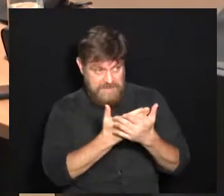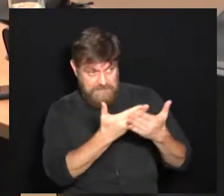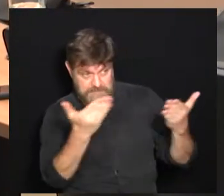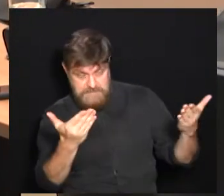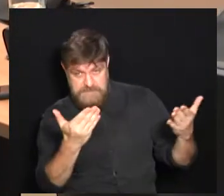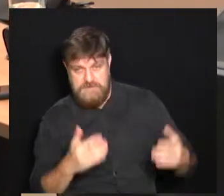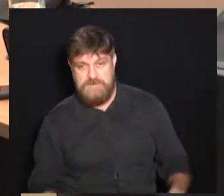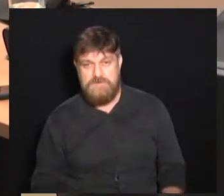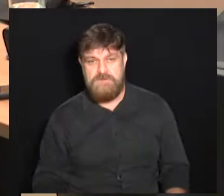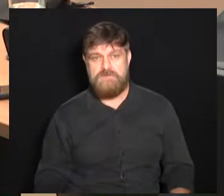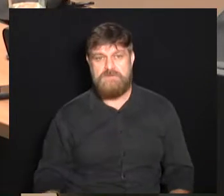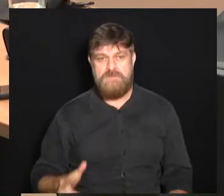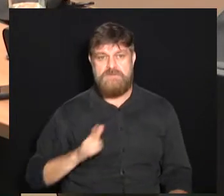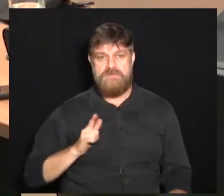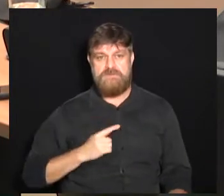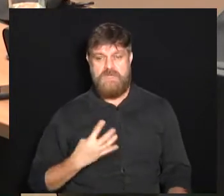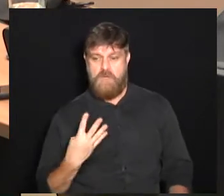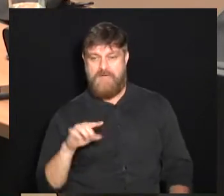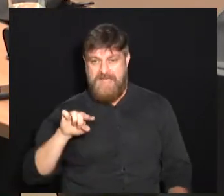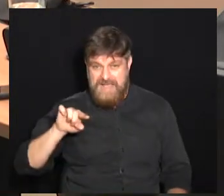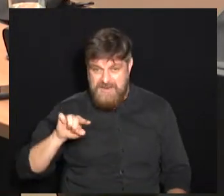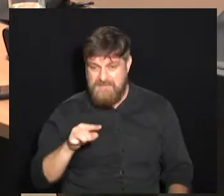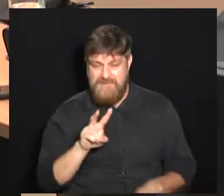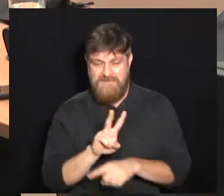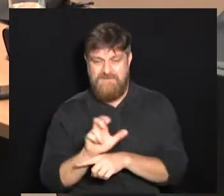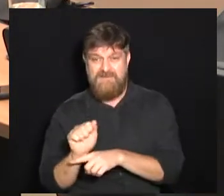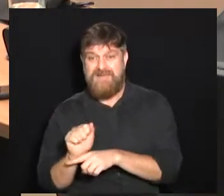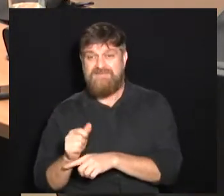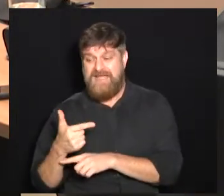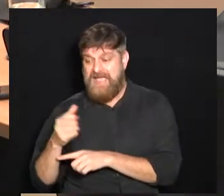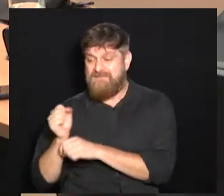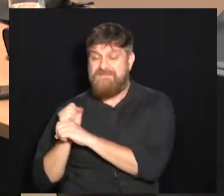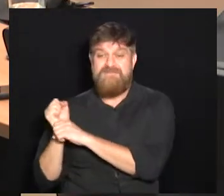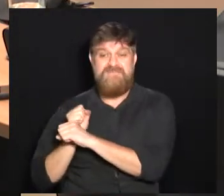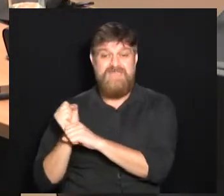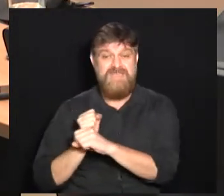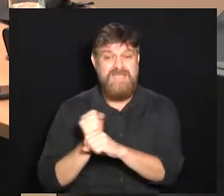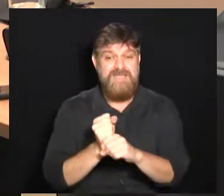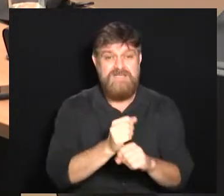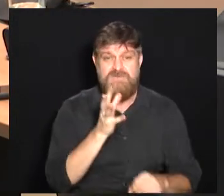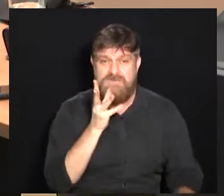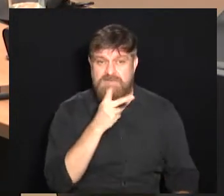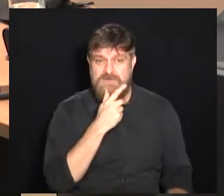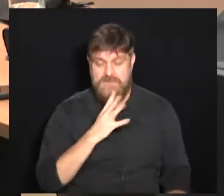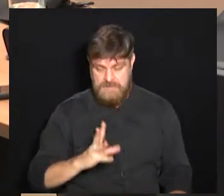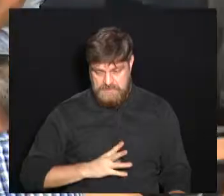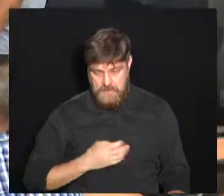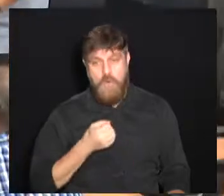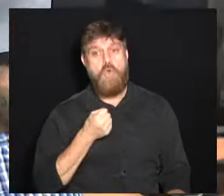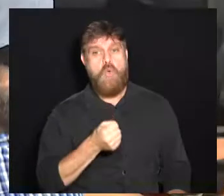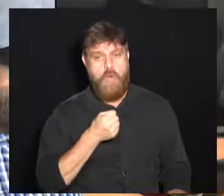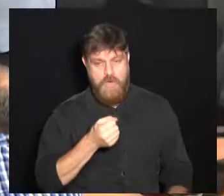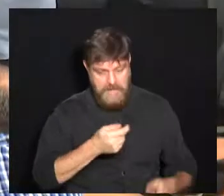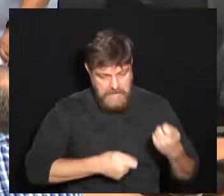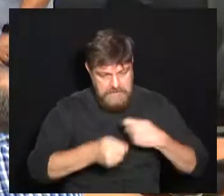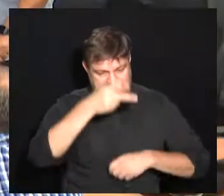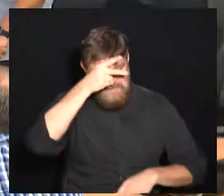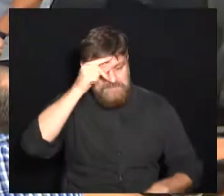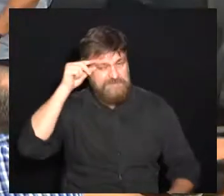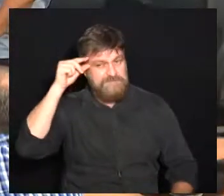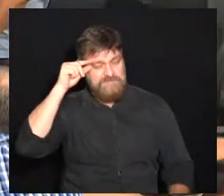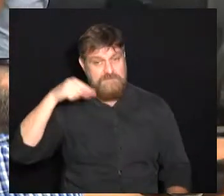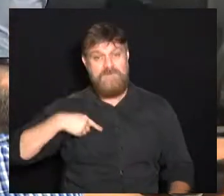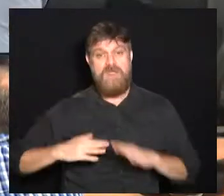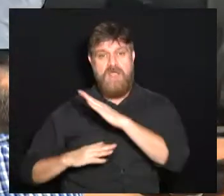vocês, essas 4.000 vagas vão ficar mais 20 anos na cidade. Então é coragem desse governo, é coragem